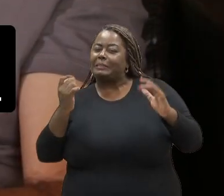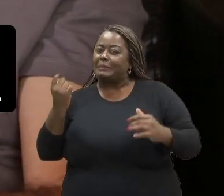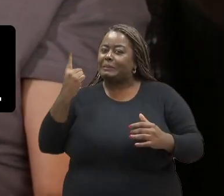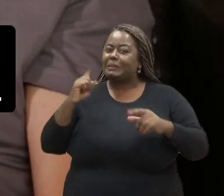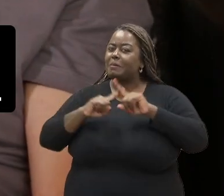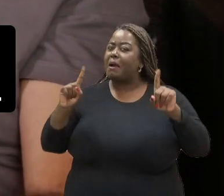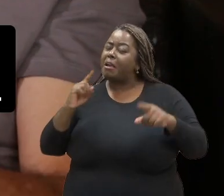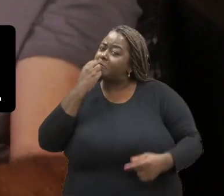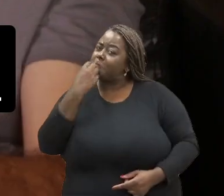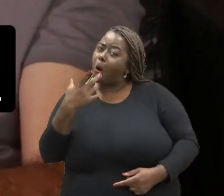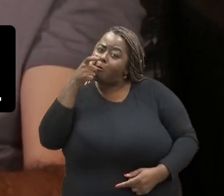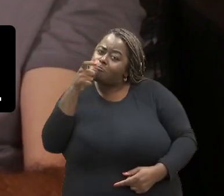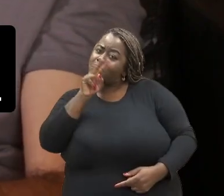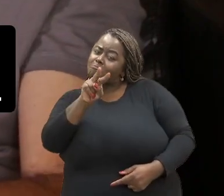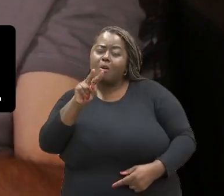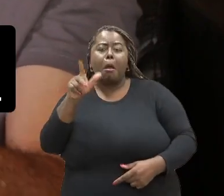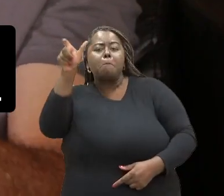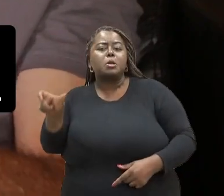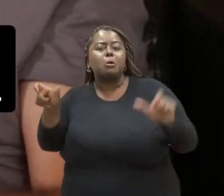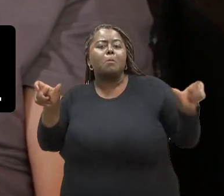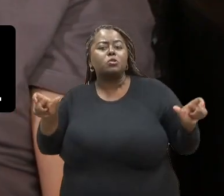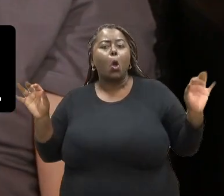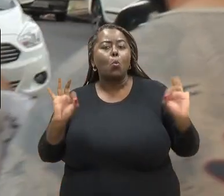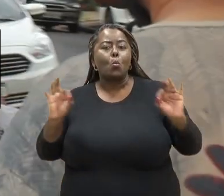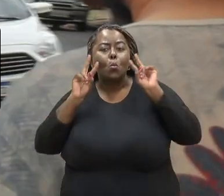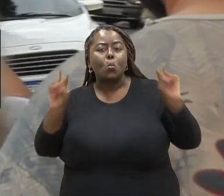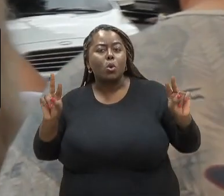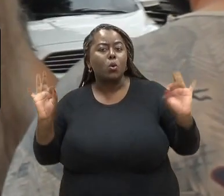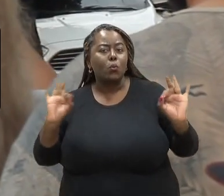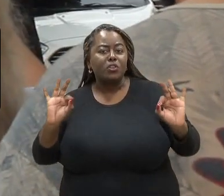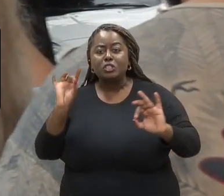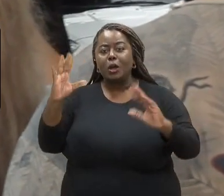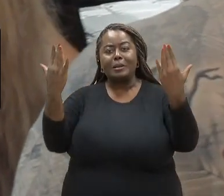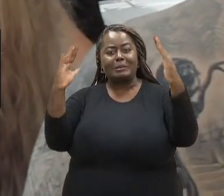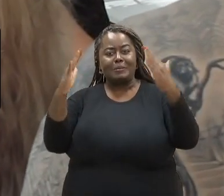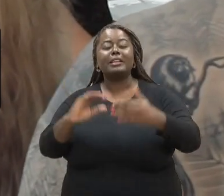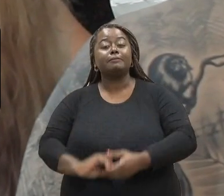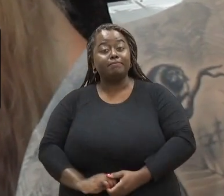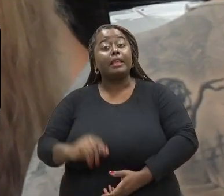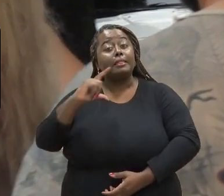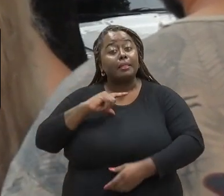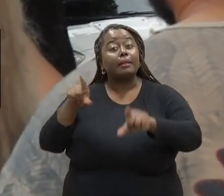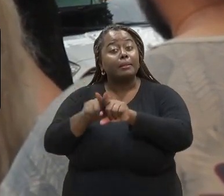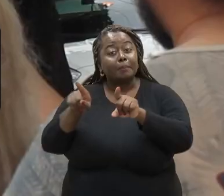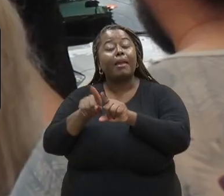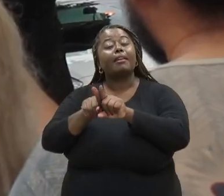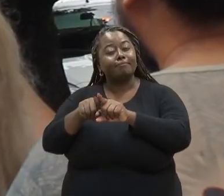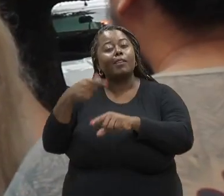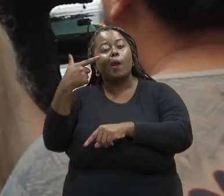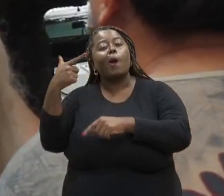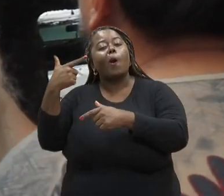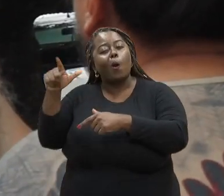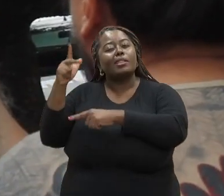olhando a cena ali, não vê essa pessoa, vê só o espelho. Tem umas cenas externas também, que a gente precisou gravar